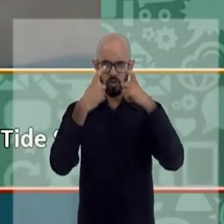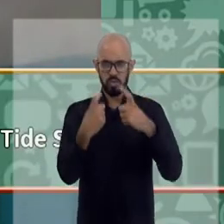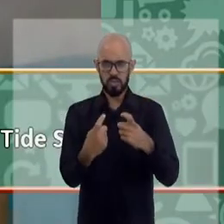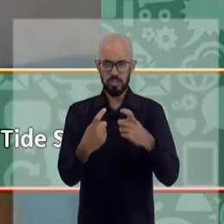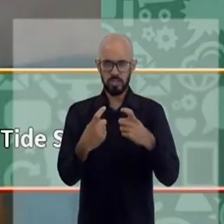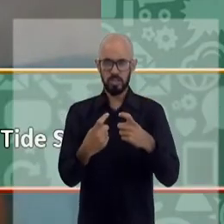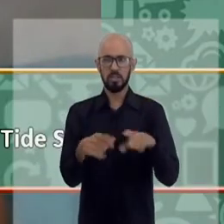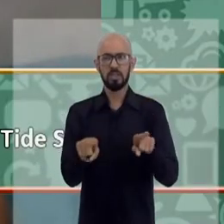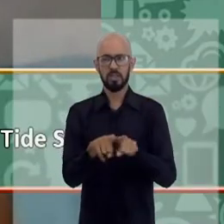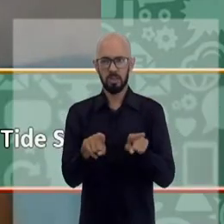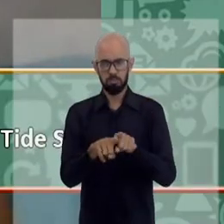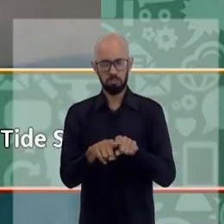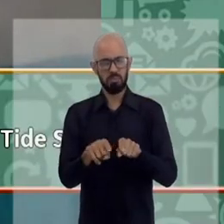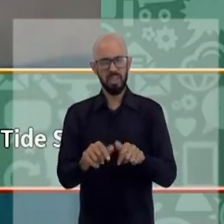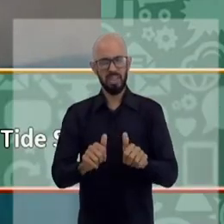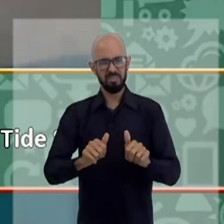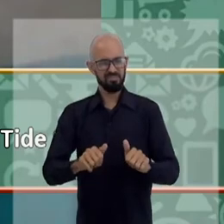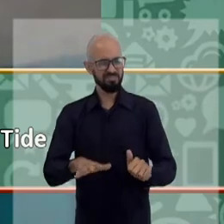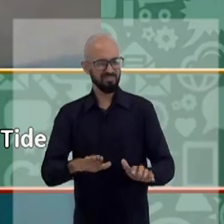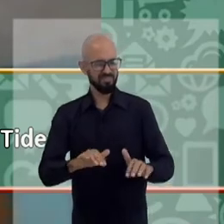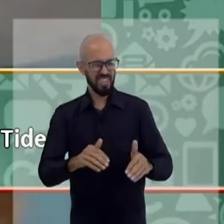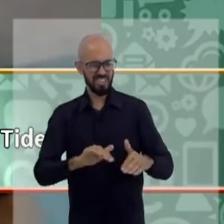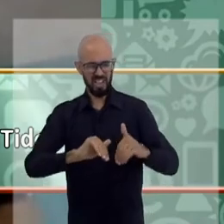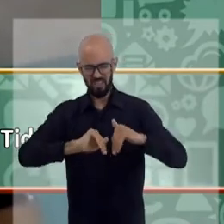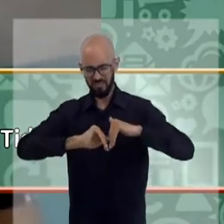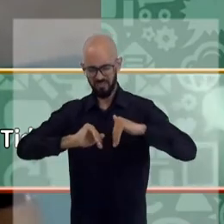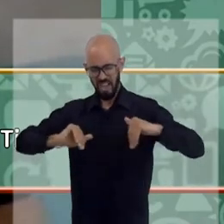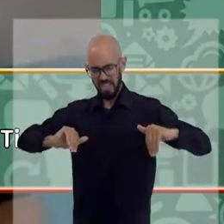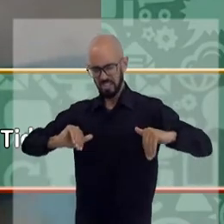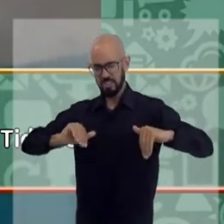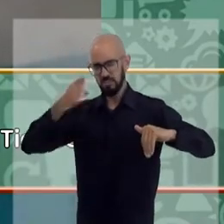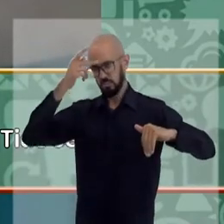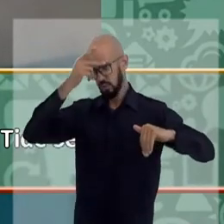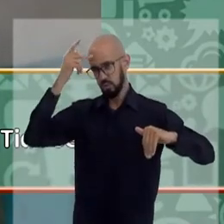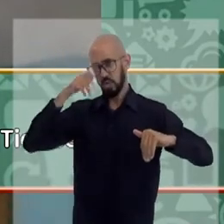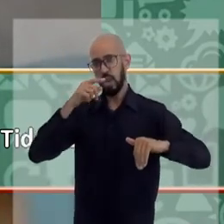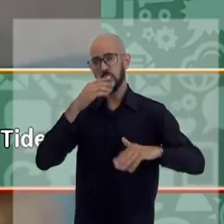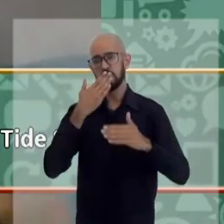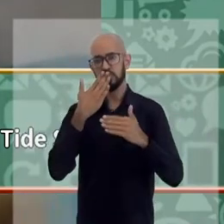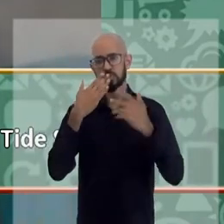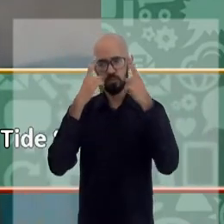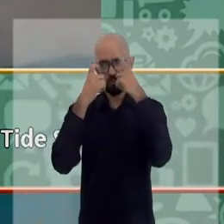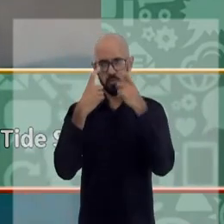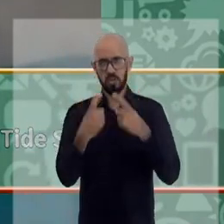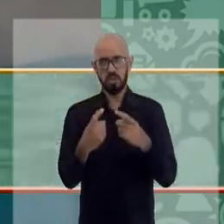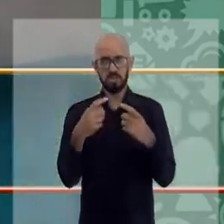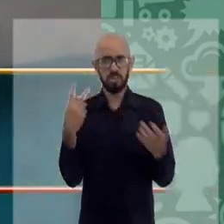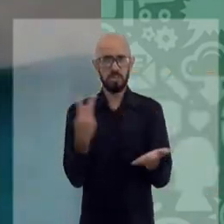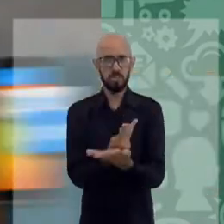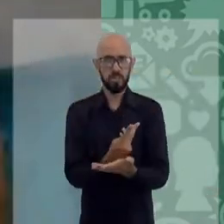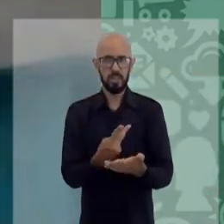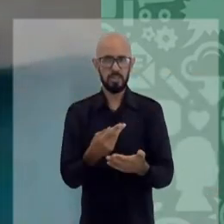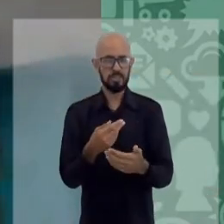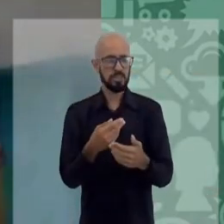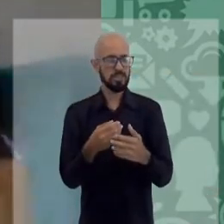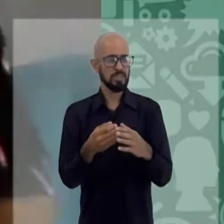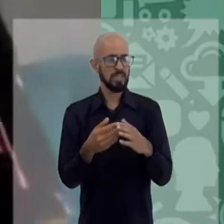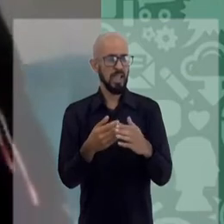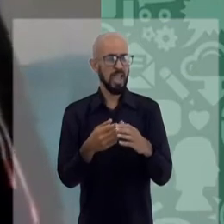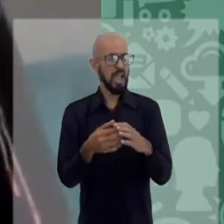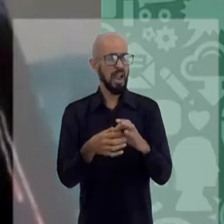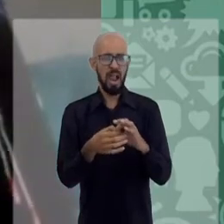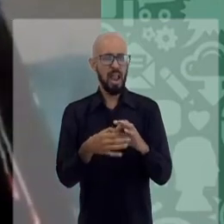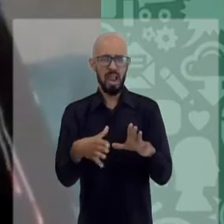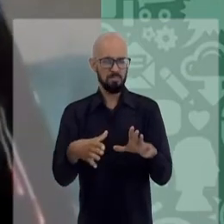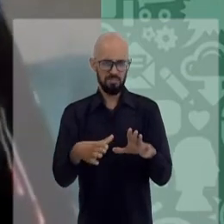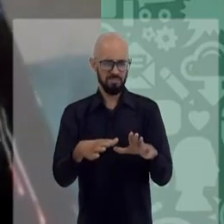agressivo, o que acaba também afastando as pessoas. Que é um tipo de violência, né? E um tipo de violência acontecendo de maneira muito pública.